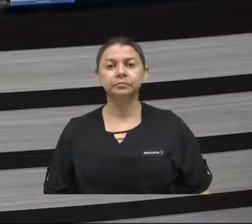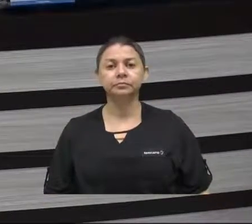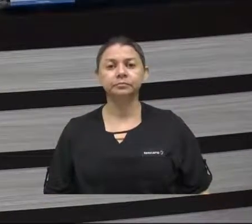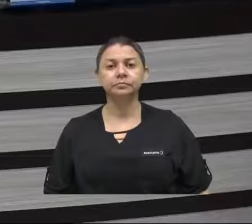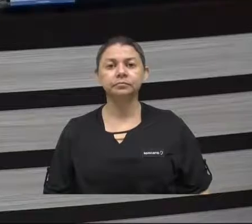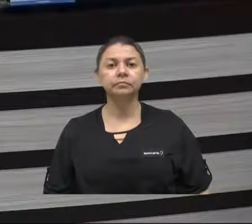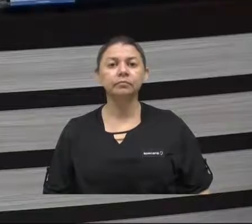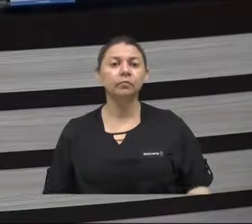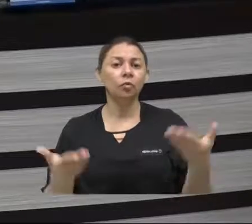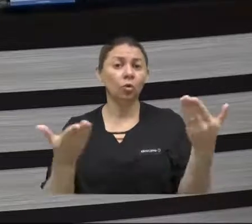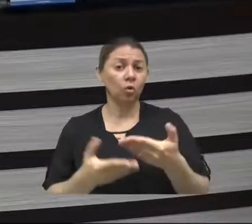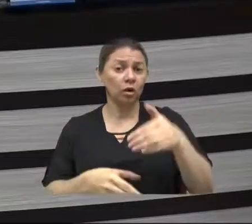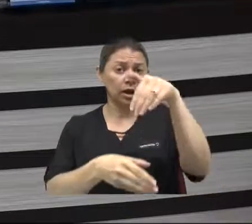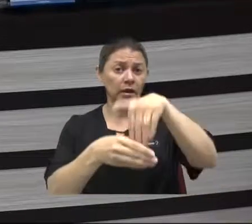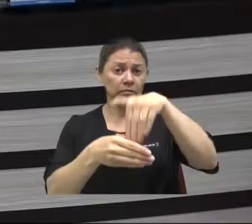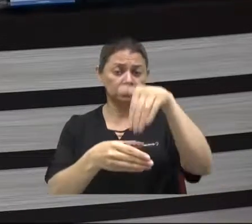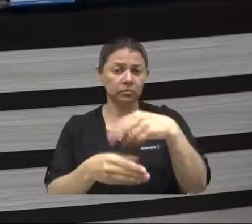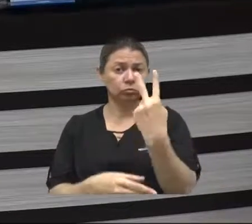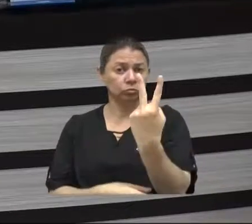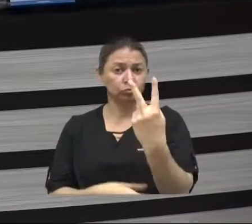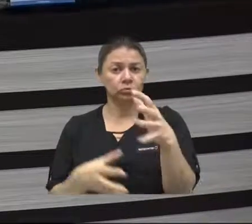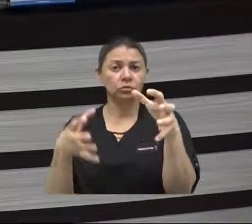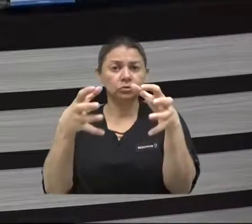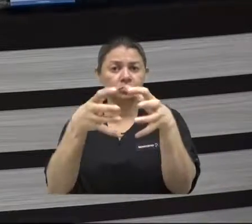eleição de duas chapas.